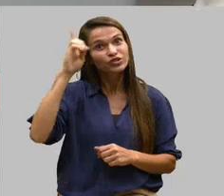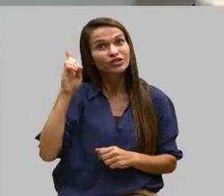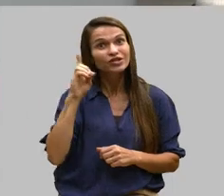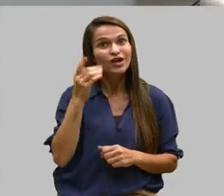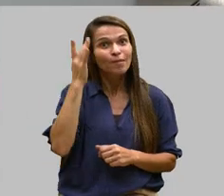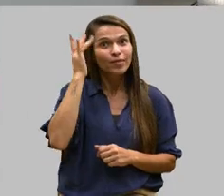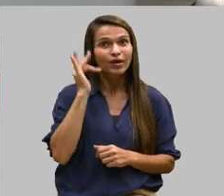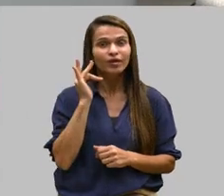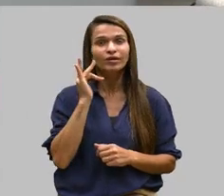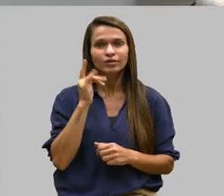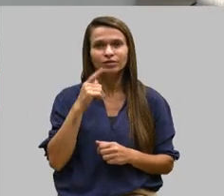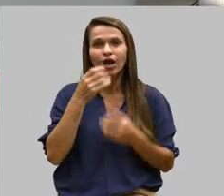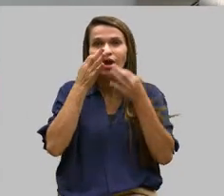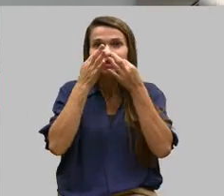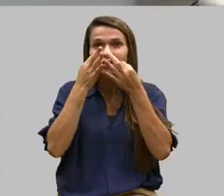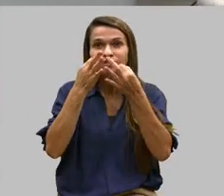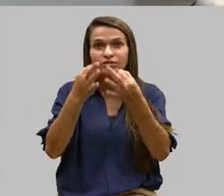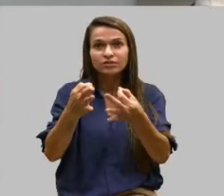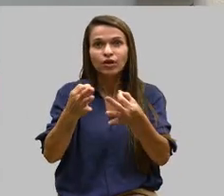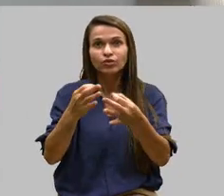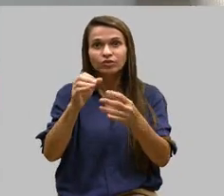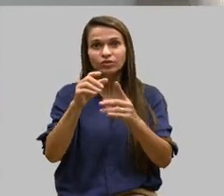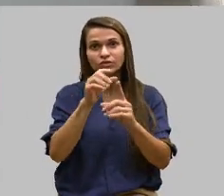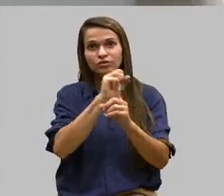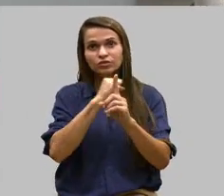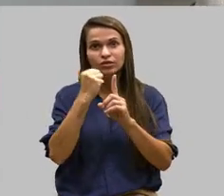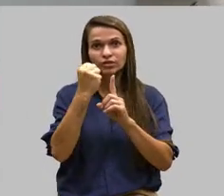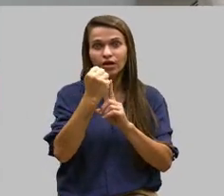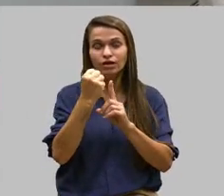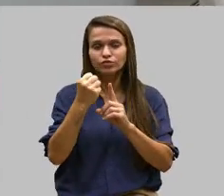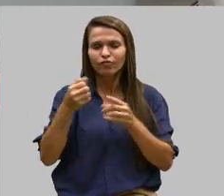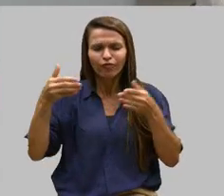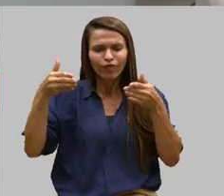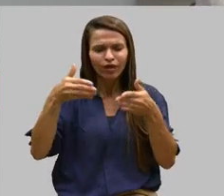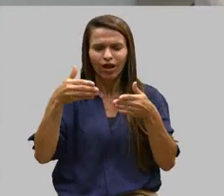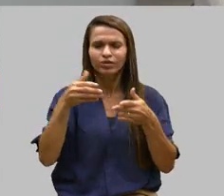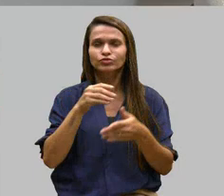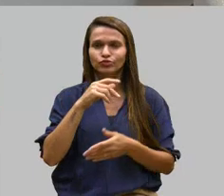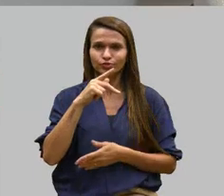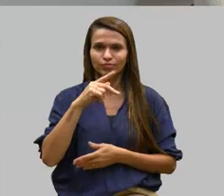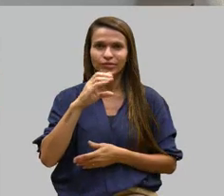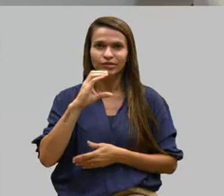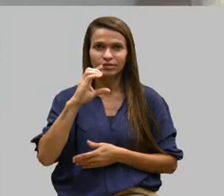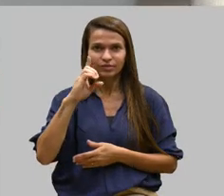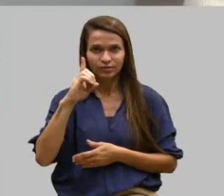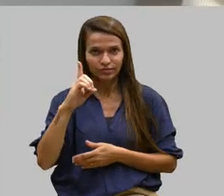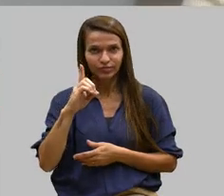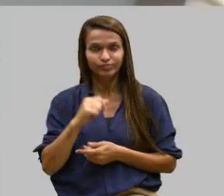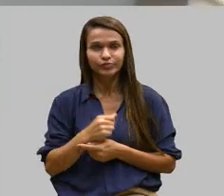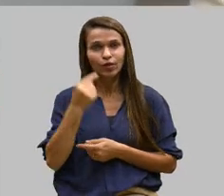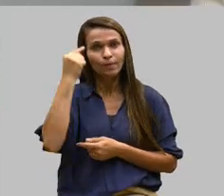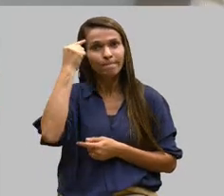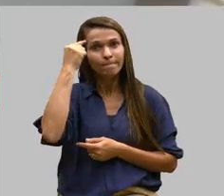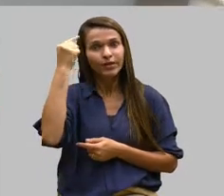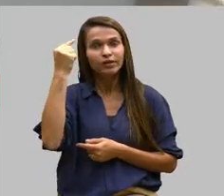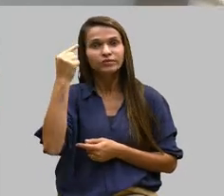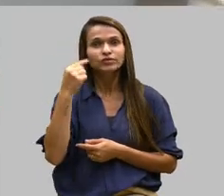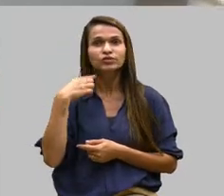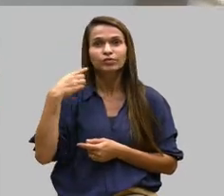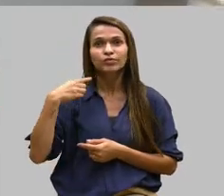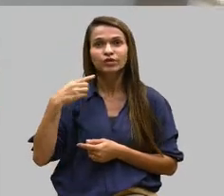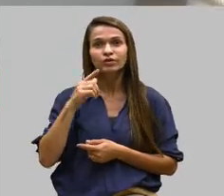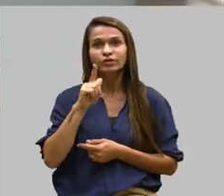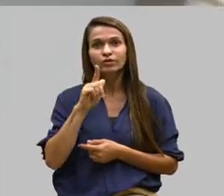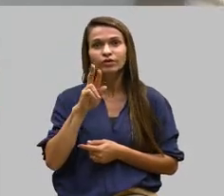chamada de atenção da sociedade para a realidade das pessoas com deficiência eu peço Deputado é grego